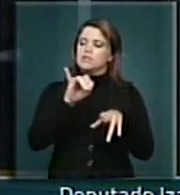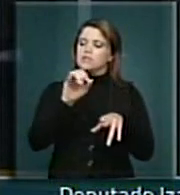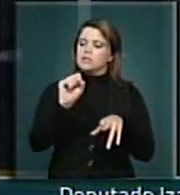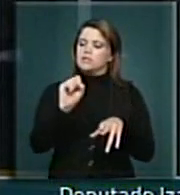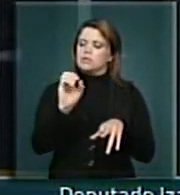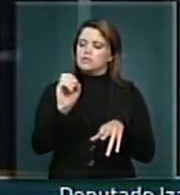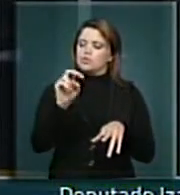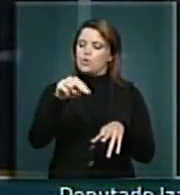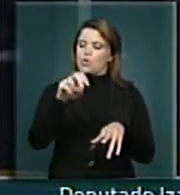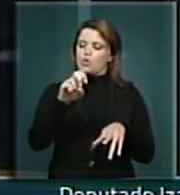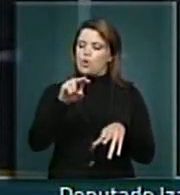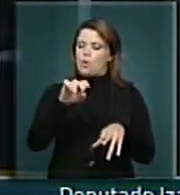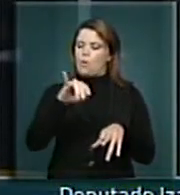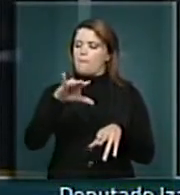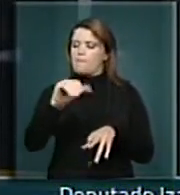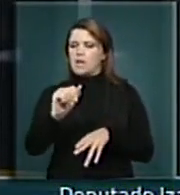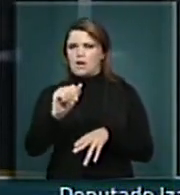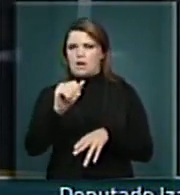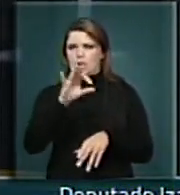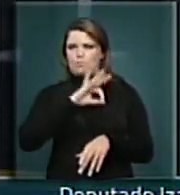isonomia com a Polícia Civil.